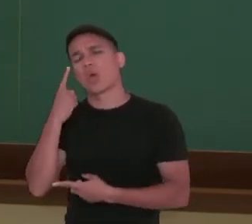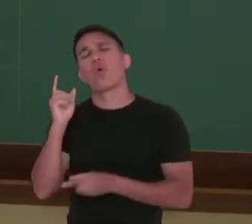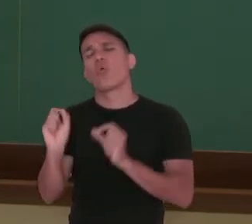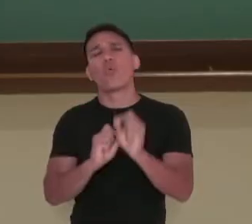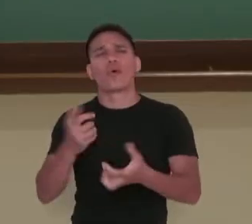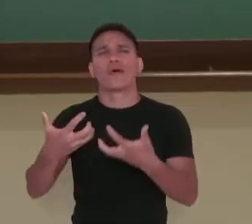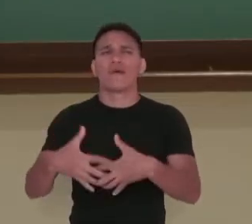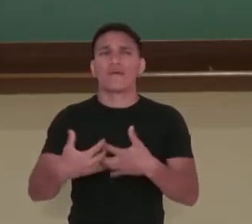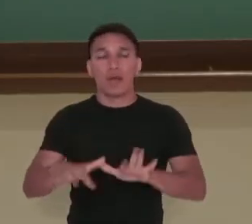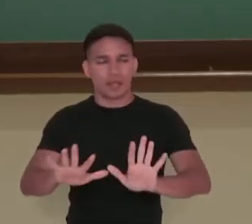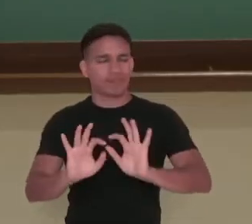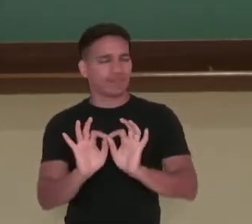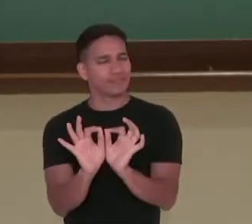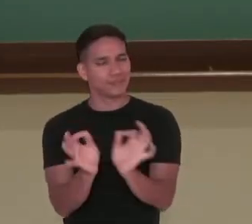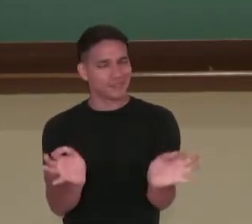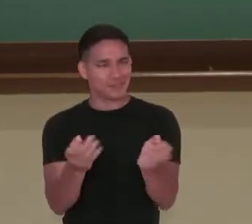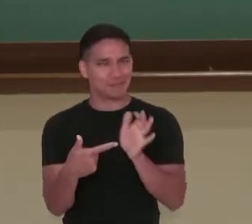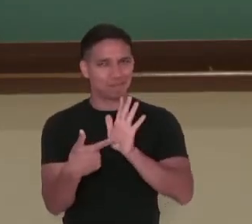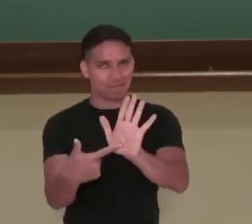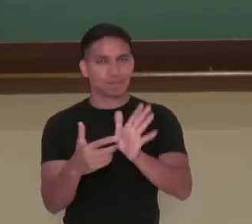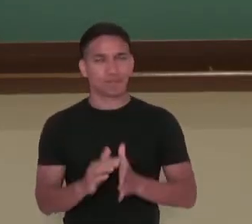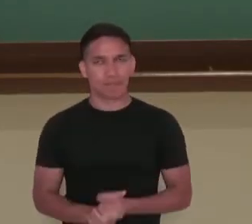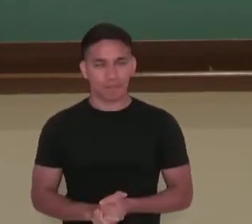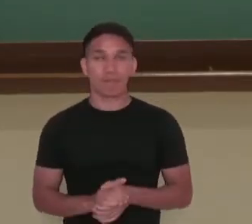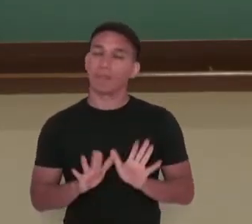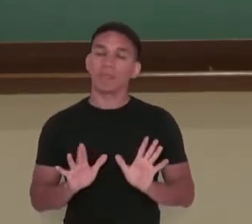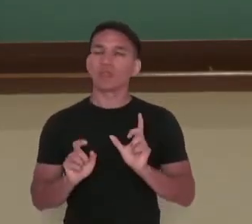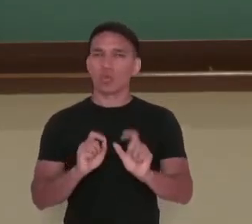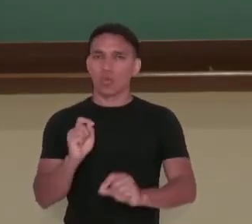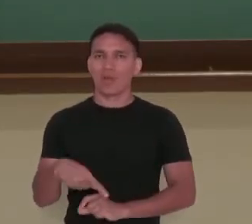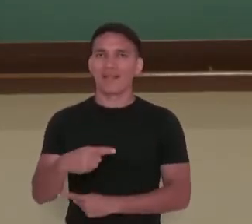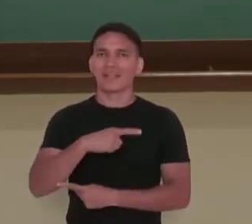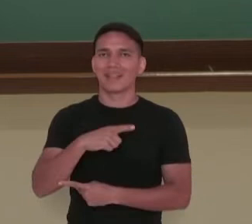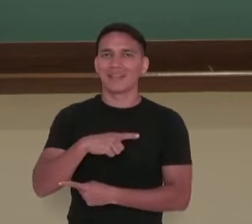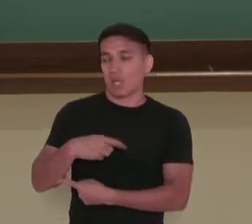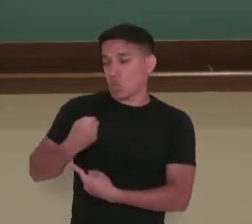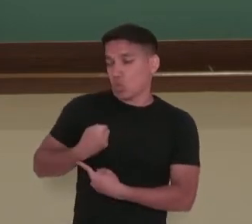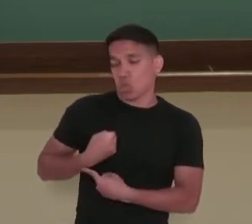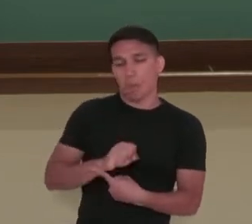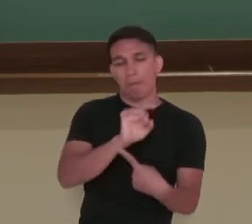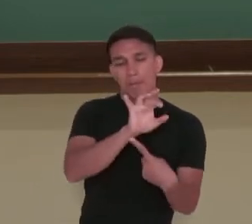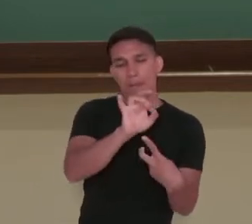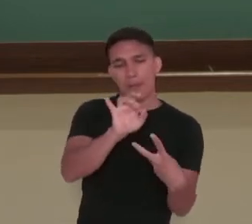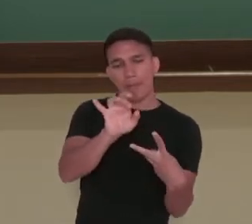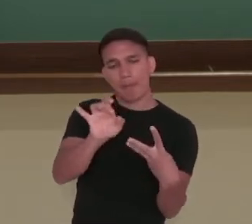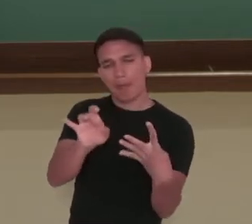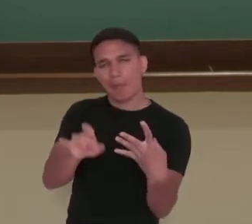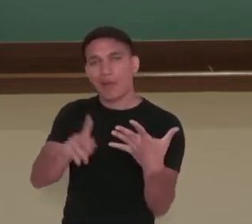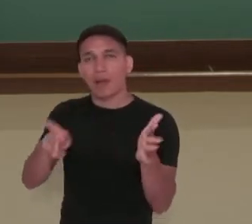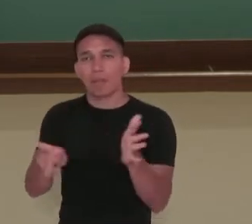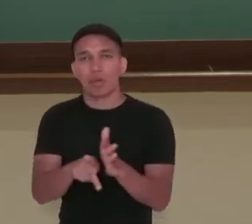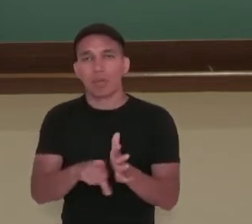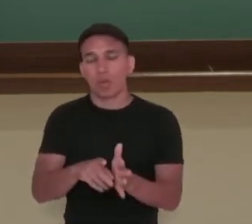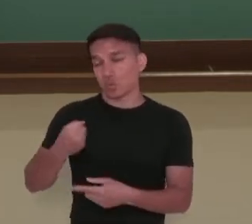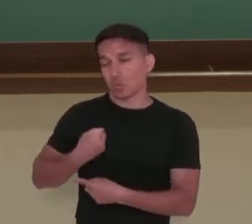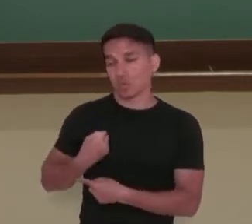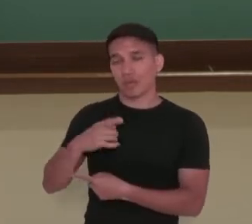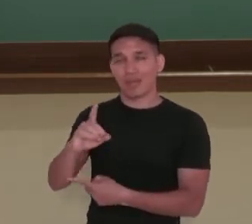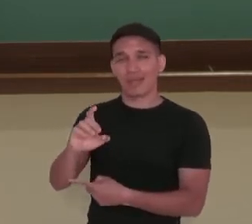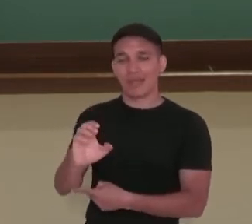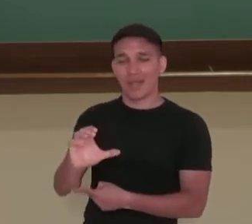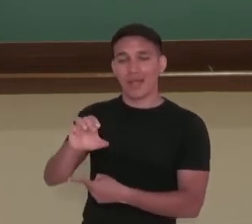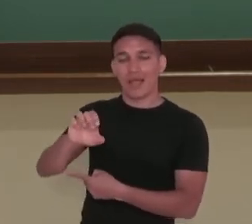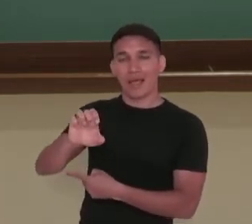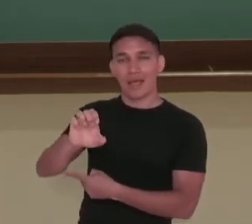quero ser bem simples para você. Os algarismos, os números, né? Eles são chamados de números decimais